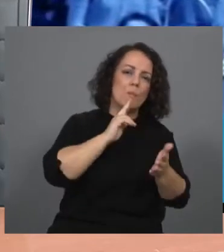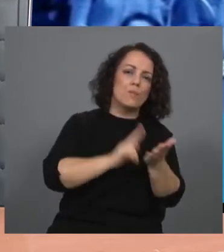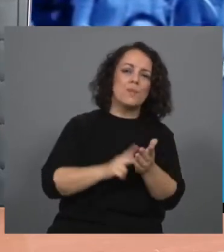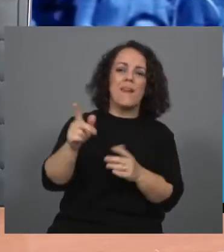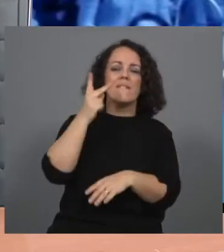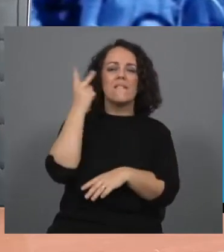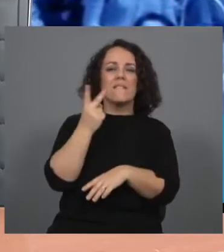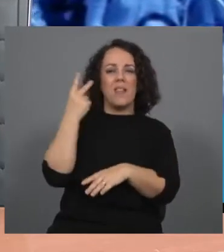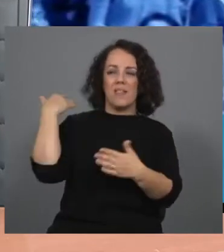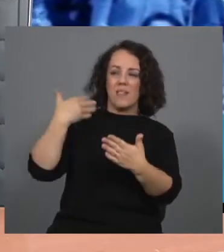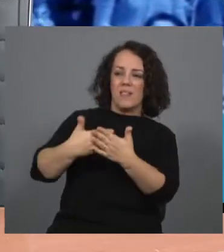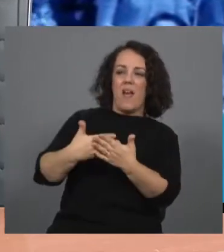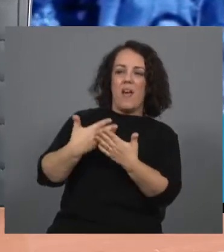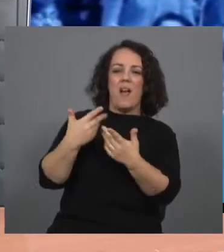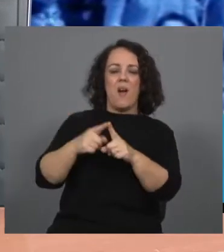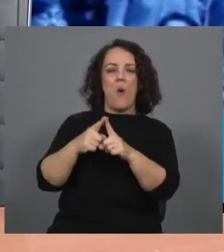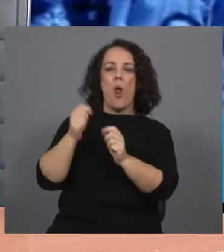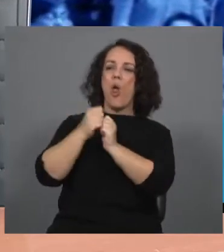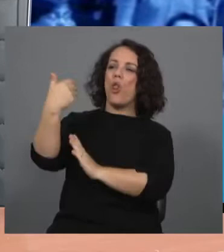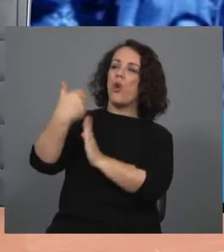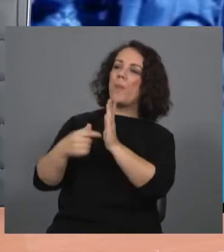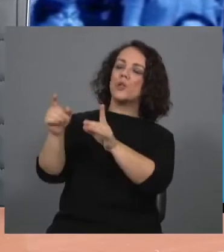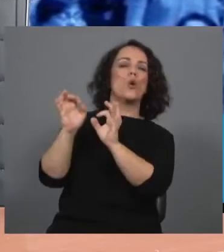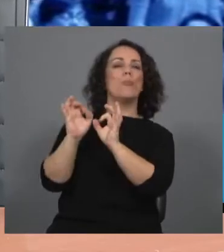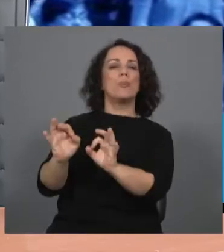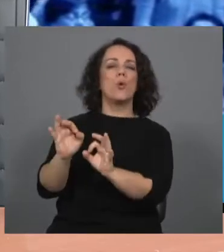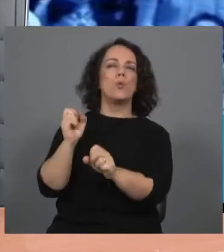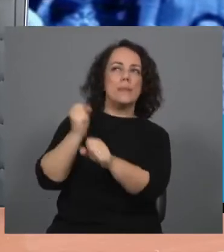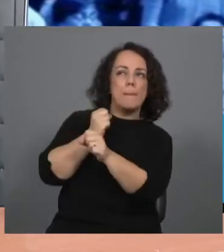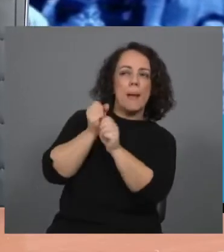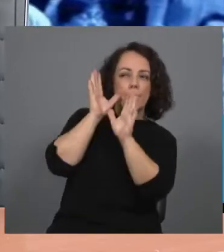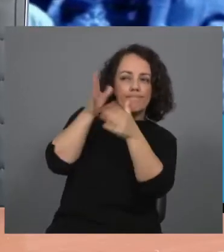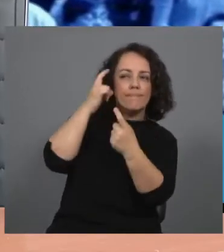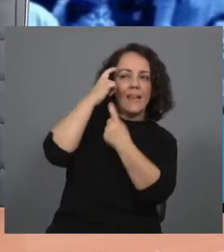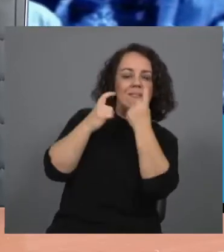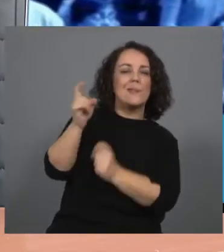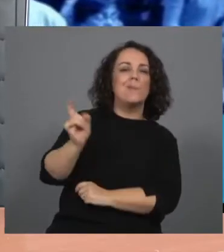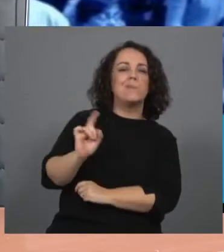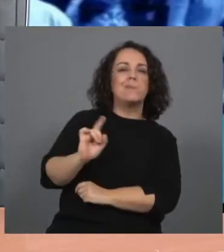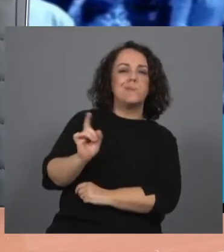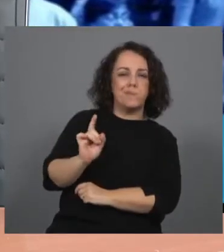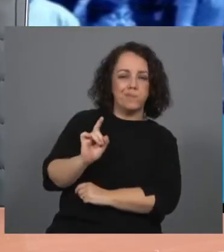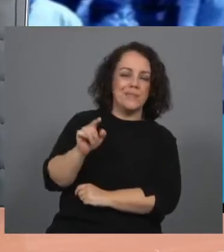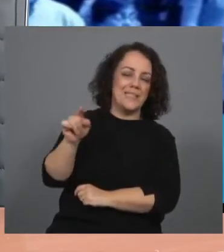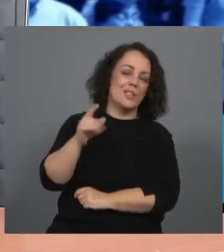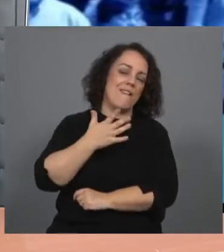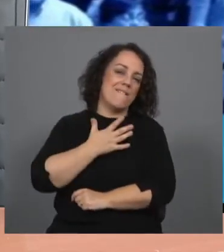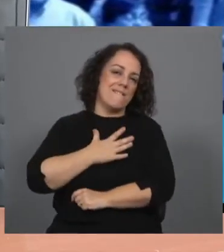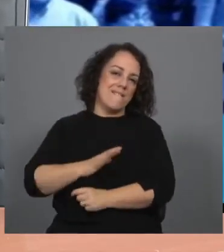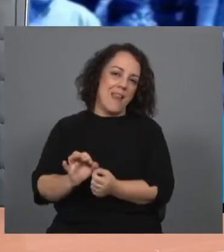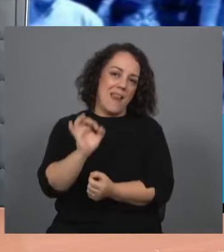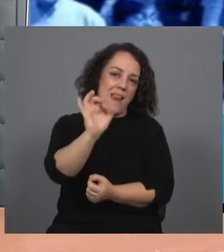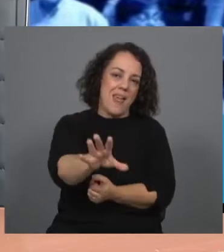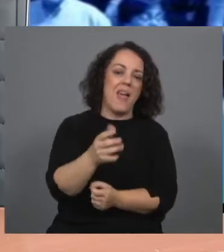são suficientemente trabalhados, pensados, refletidos. E, portanto, esse é um outro elemento que nós gostaríamos de lançar em